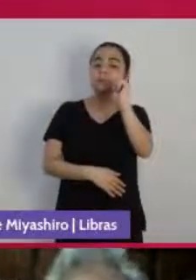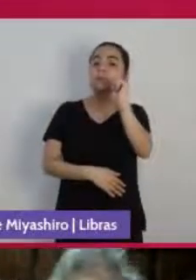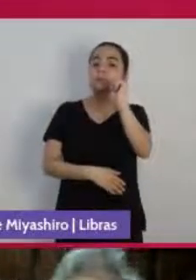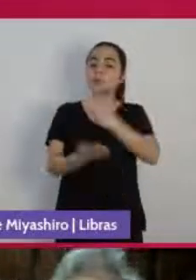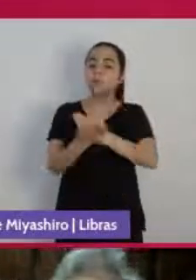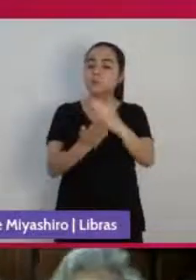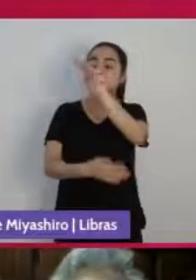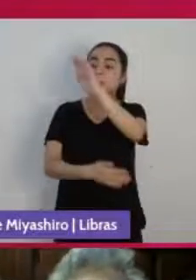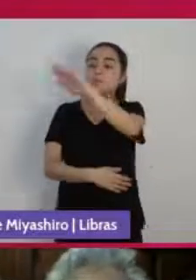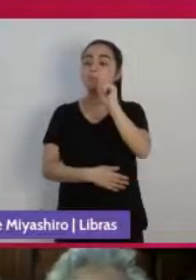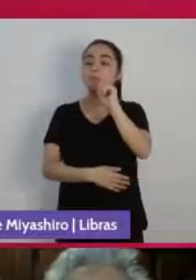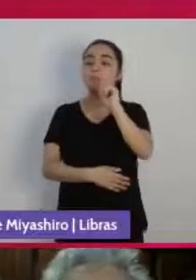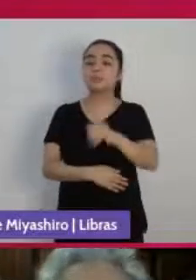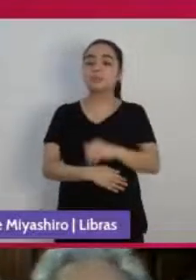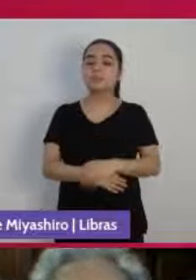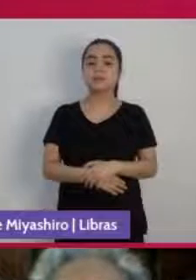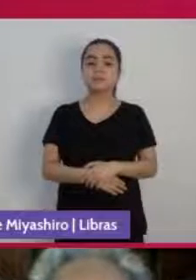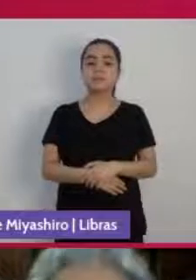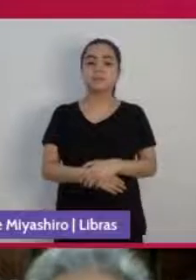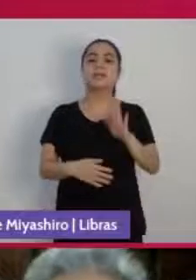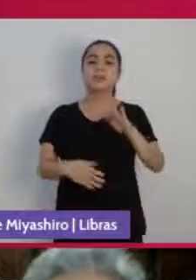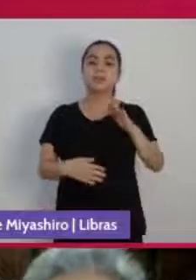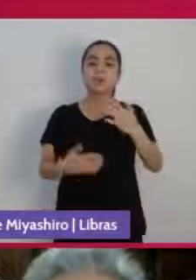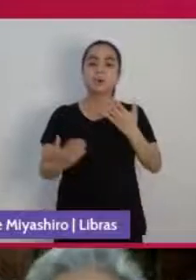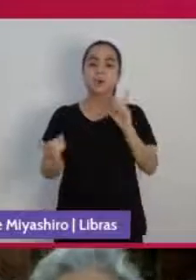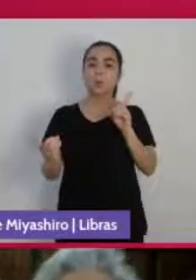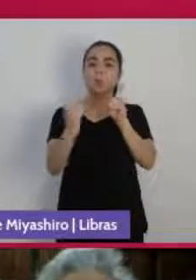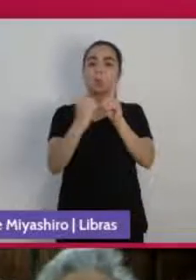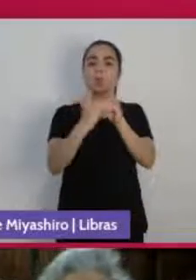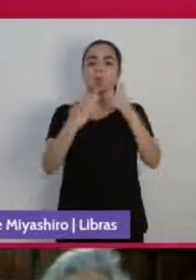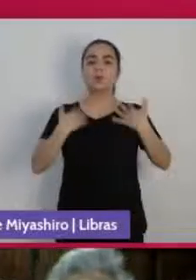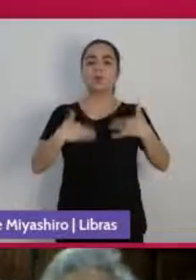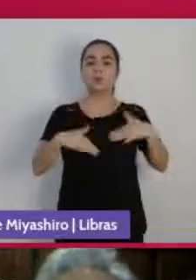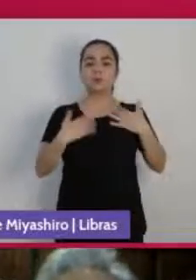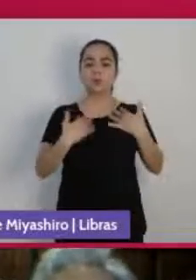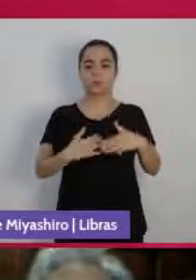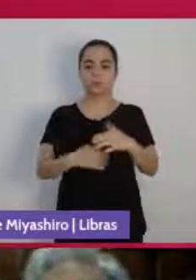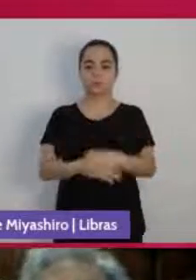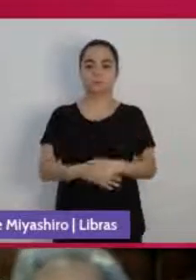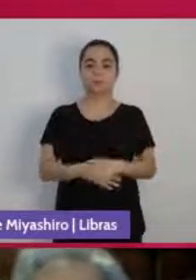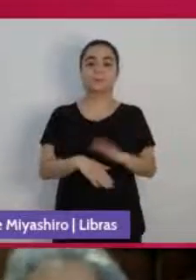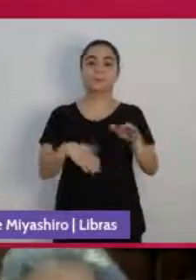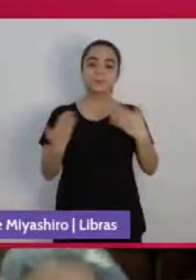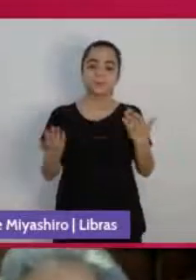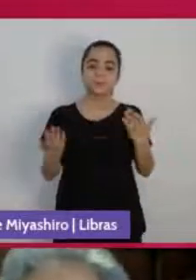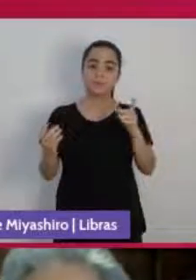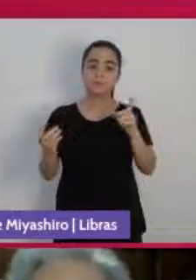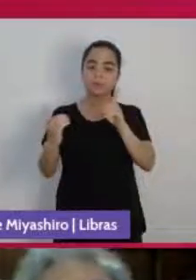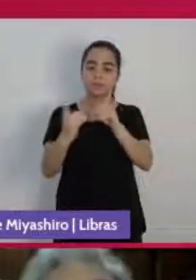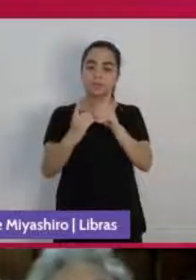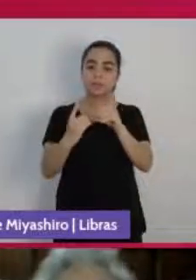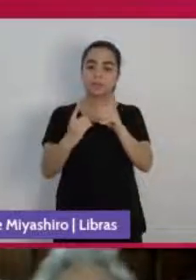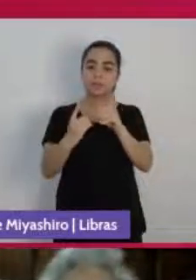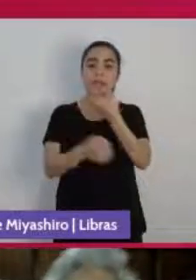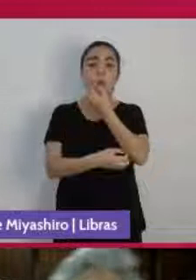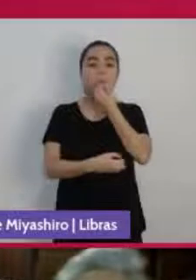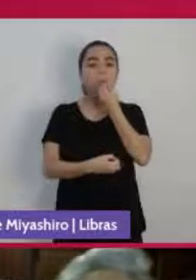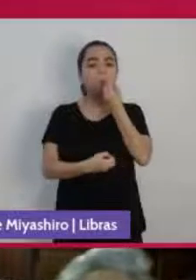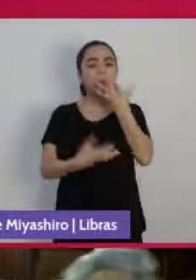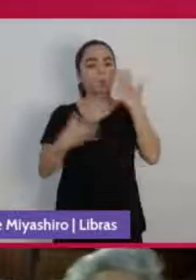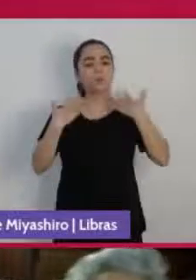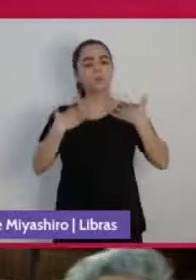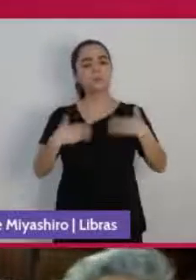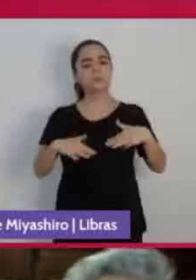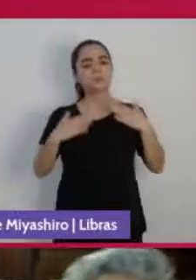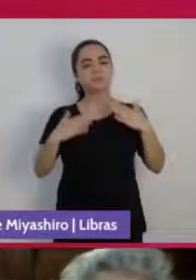que é o que a gente chama de acolhimento. Então, uma paciente bem acolhida, ela vai ficar